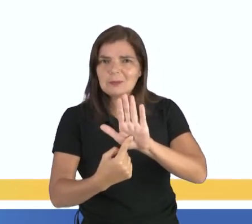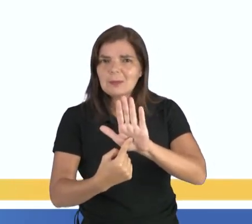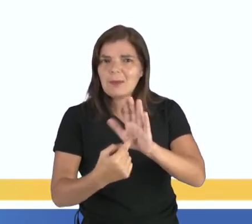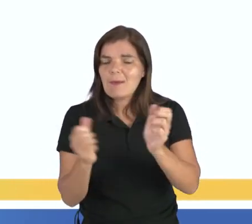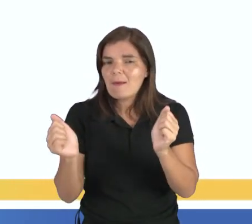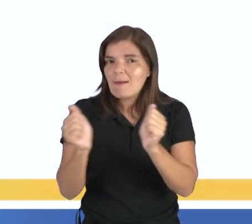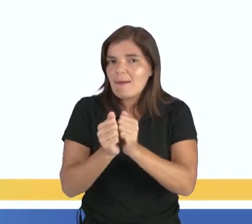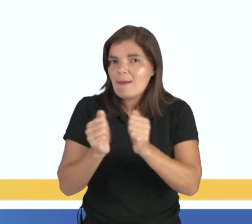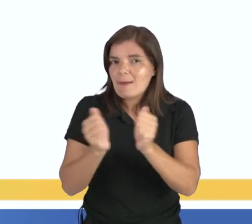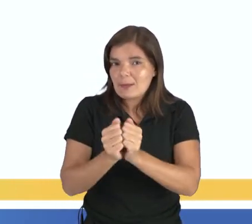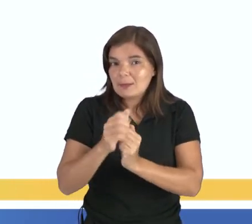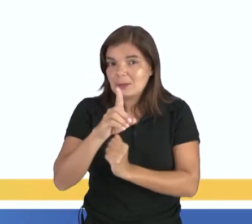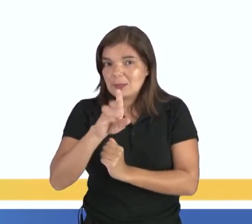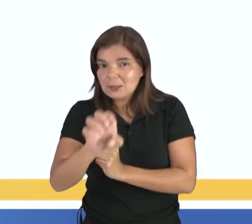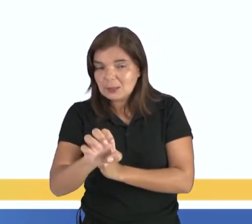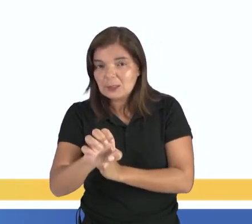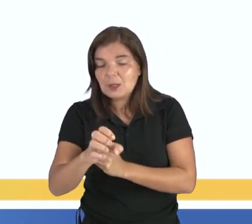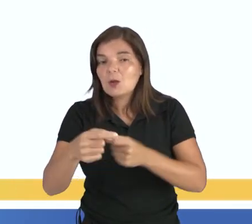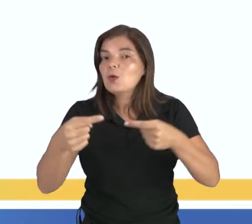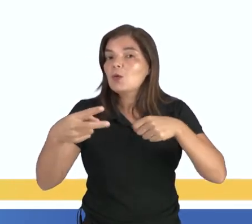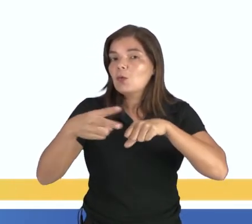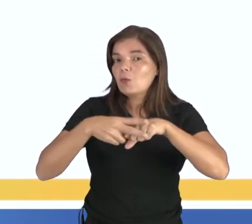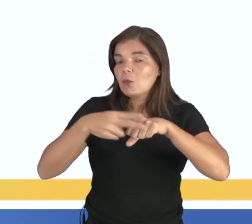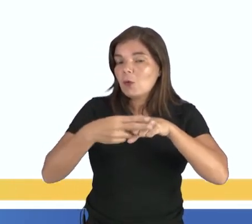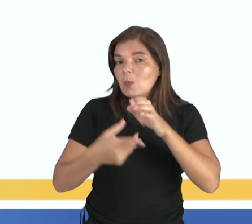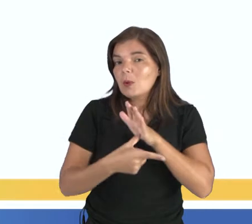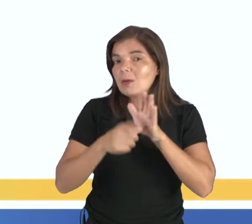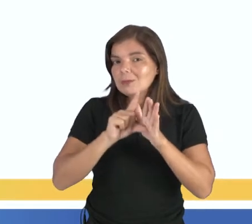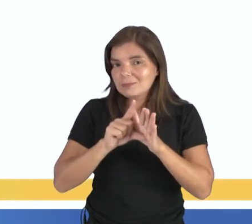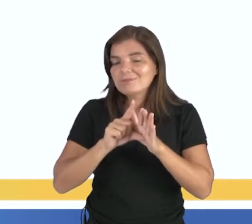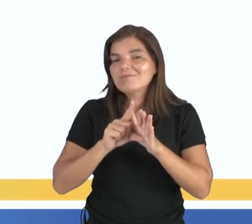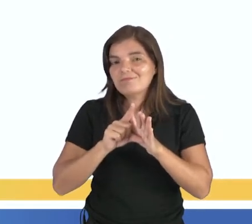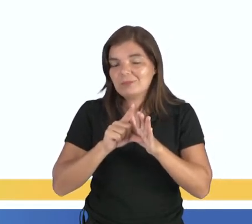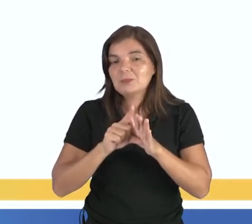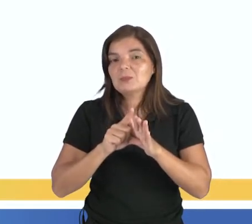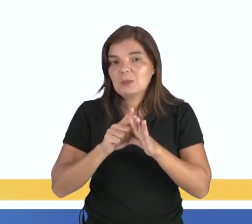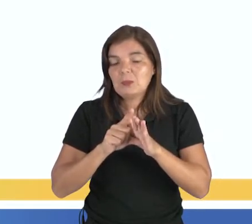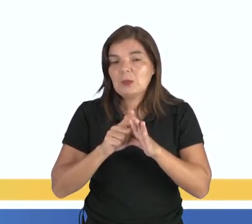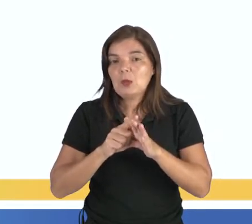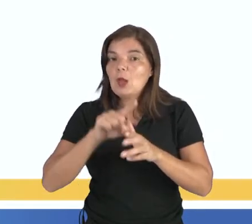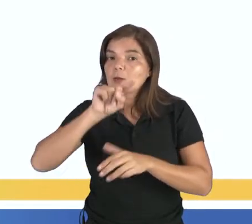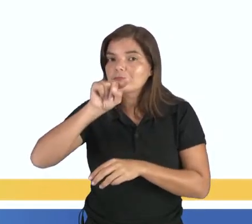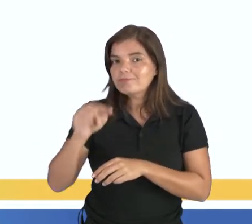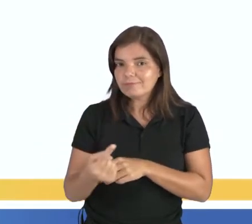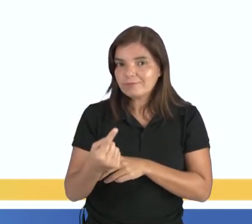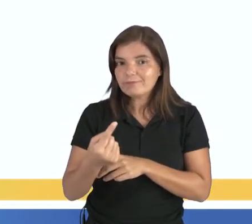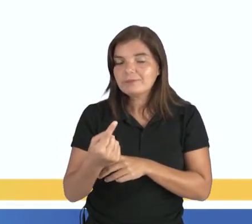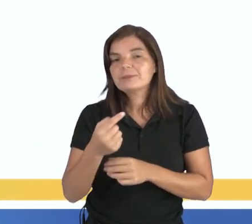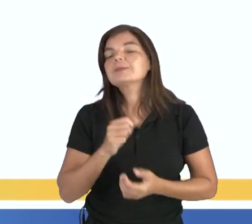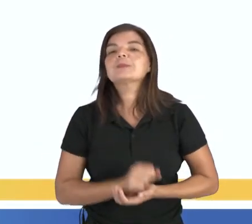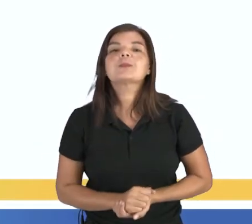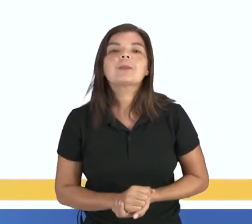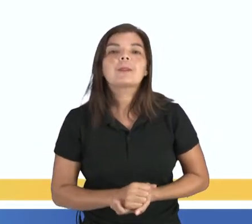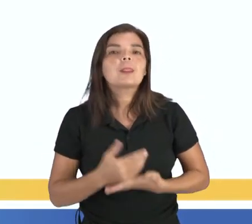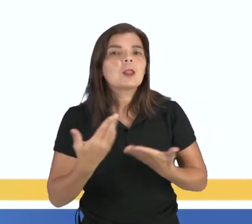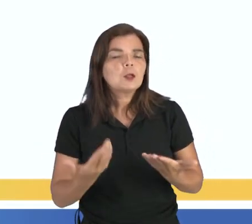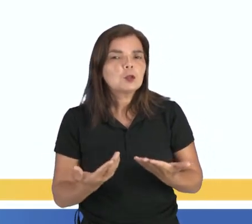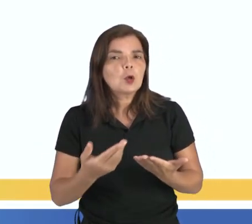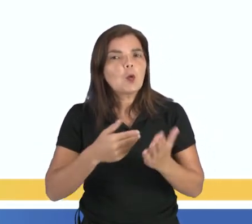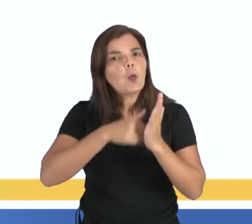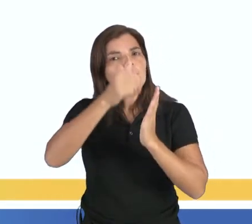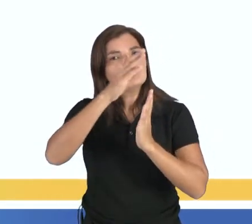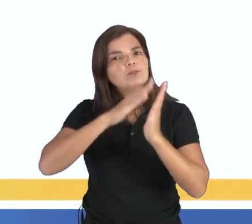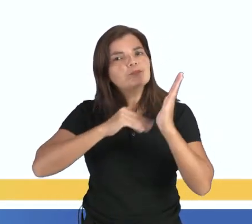companhia de, o verbo concorda com o antecedente e o segmento com é grafado entre vírgulas. Então, o